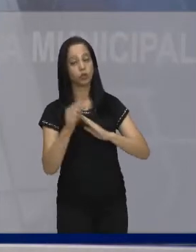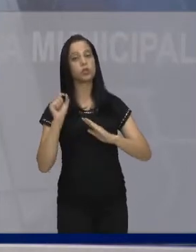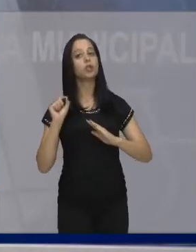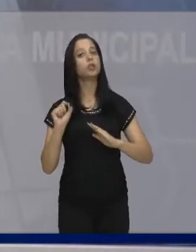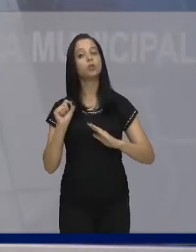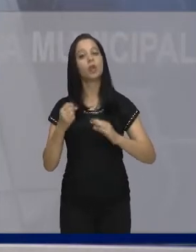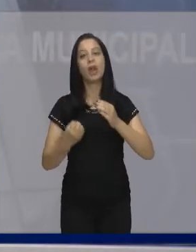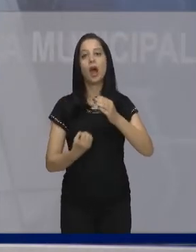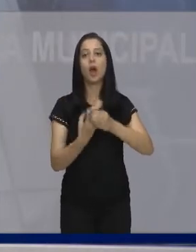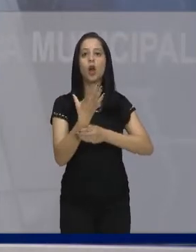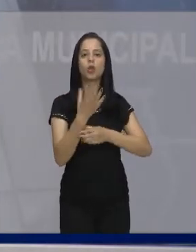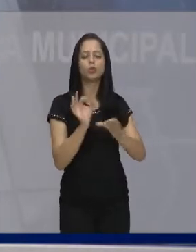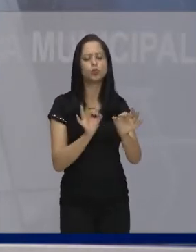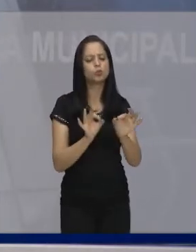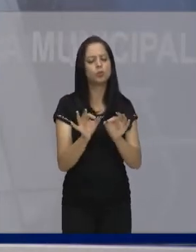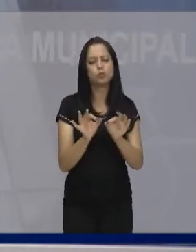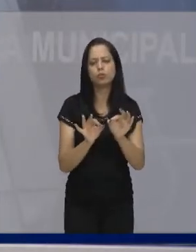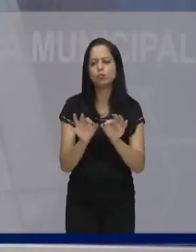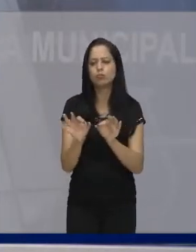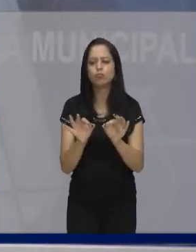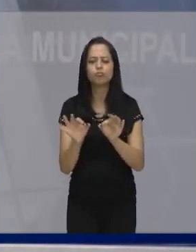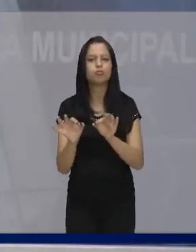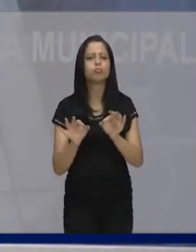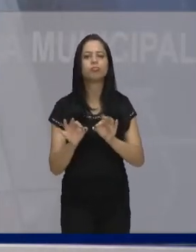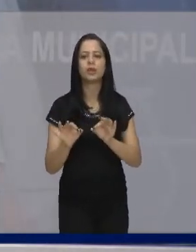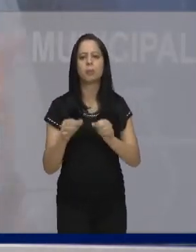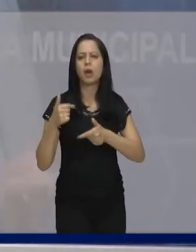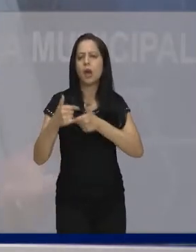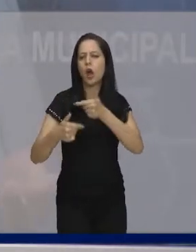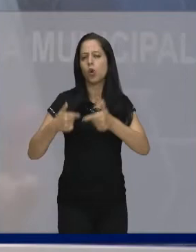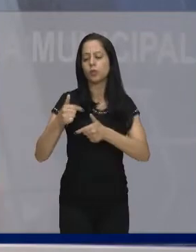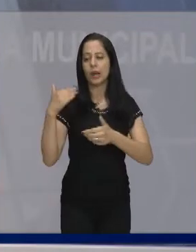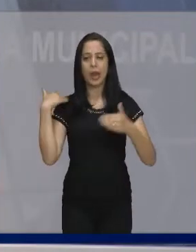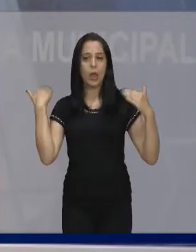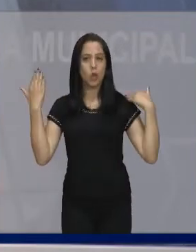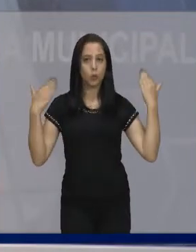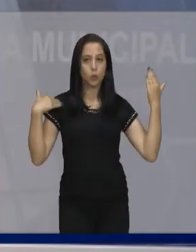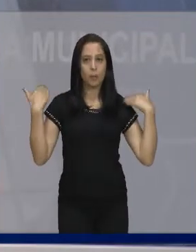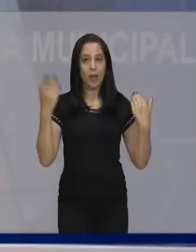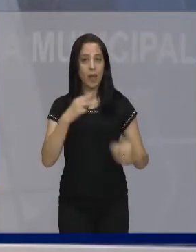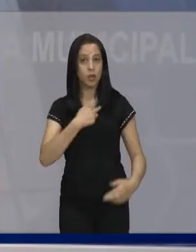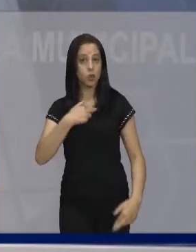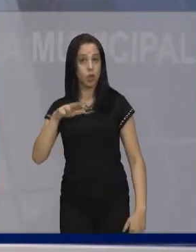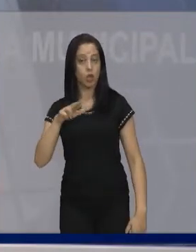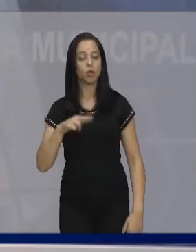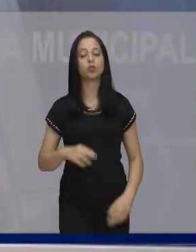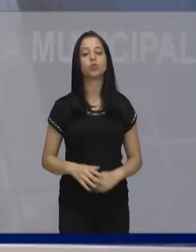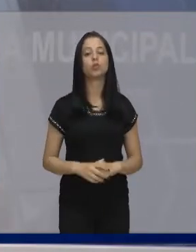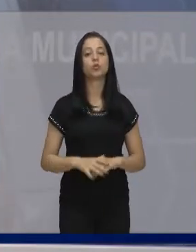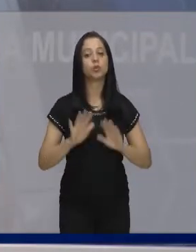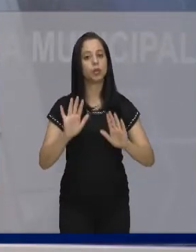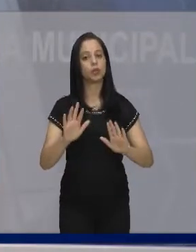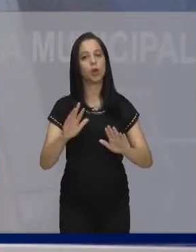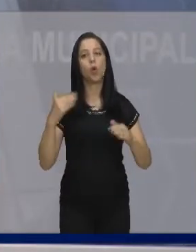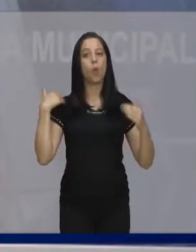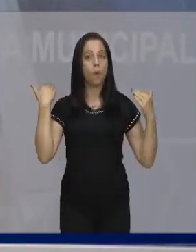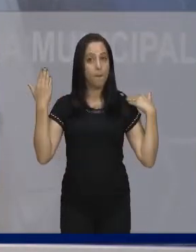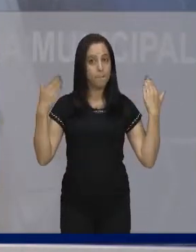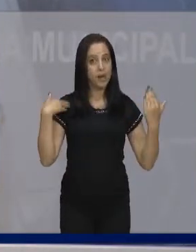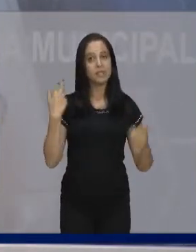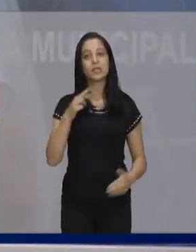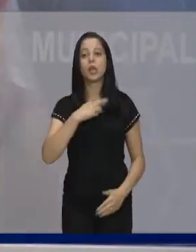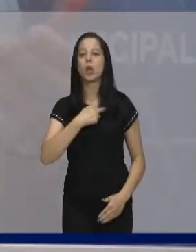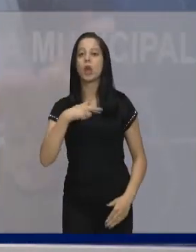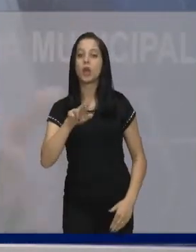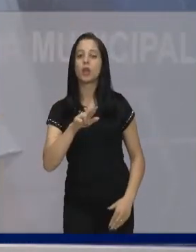construir esse trabalho do turismo religioso em São José. Lembrando que o turismo religioso,